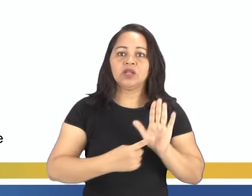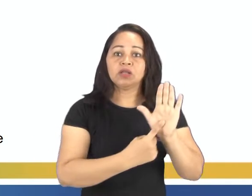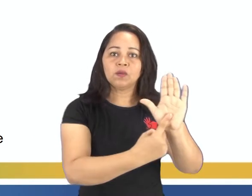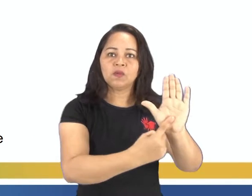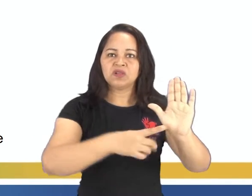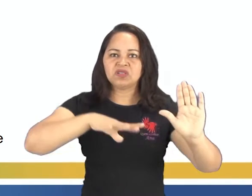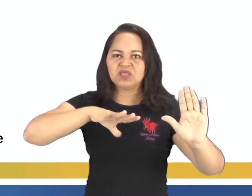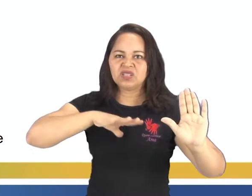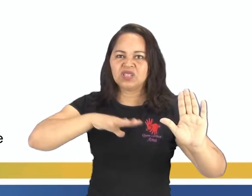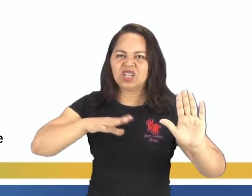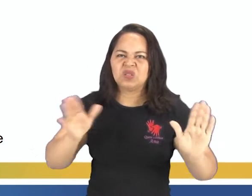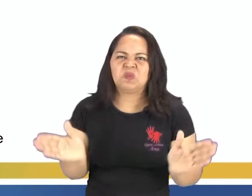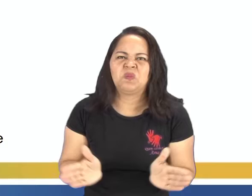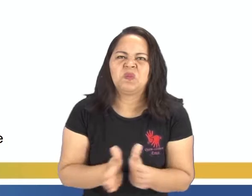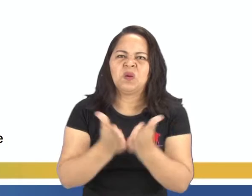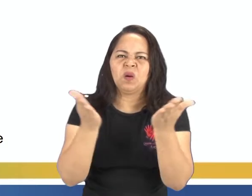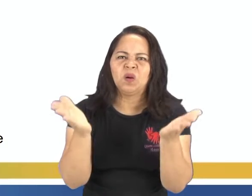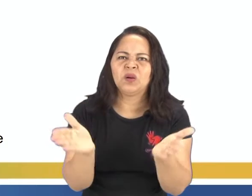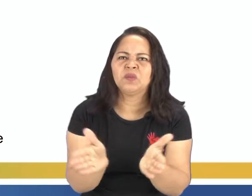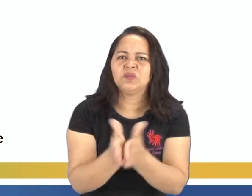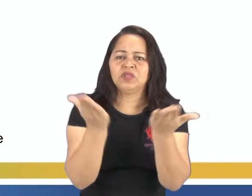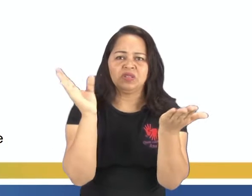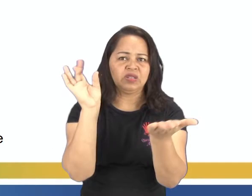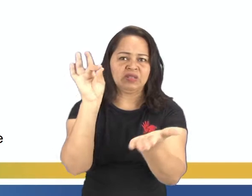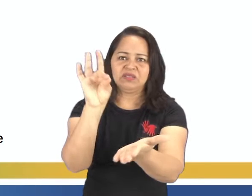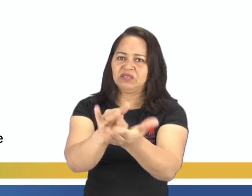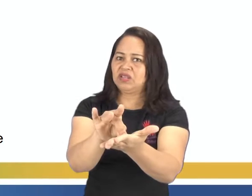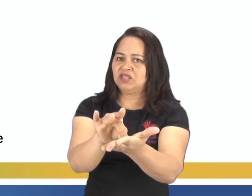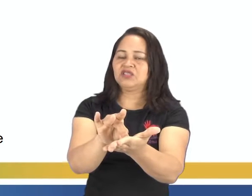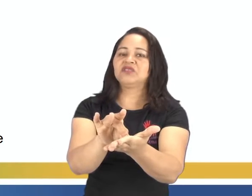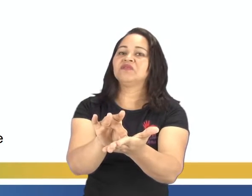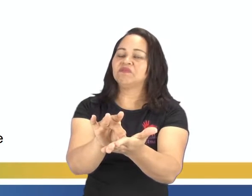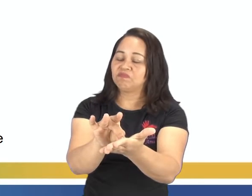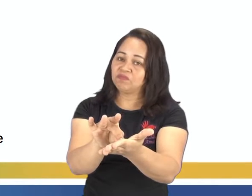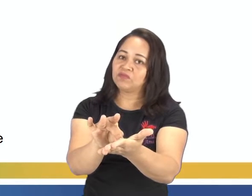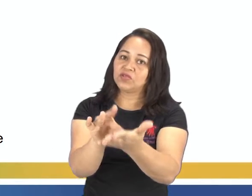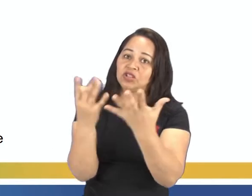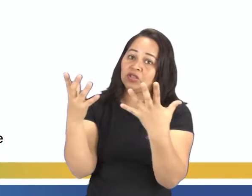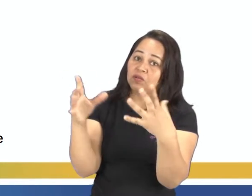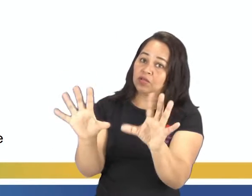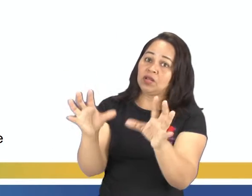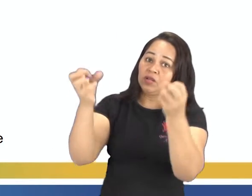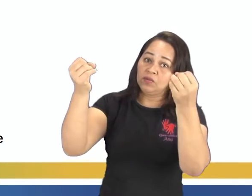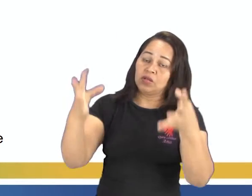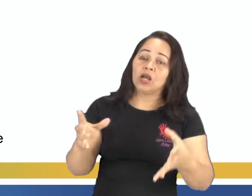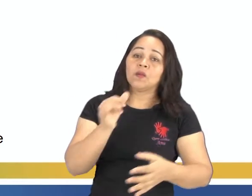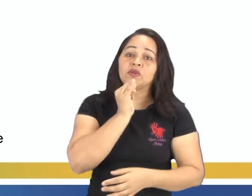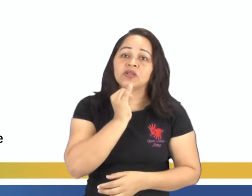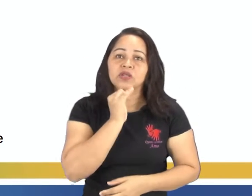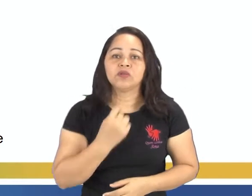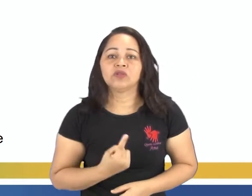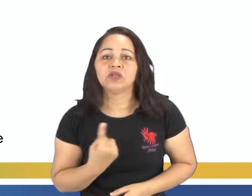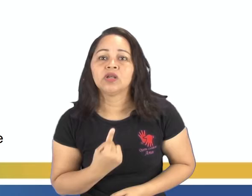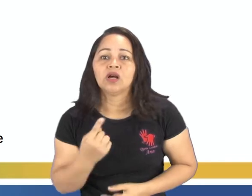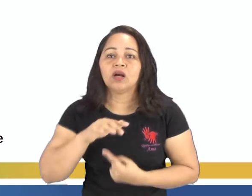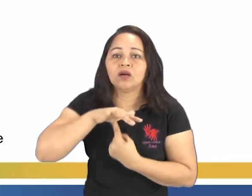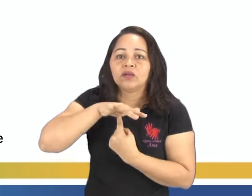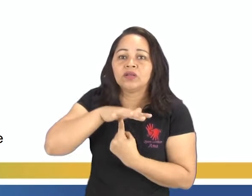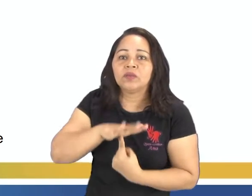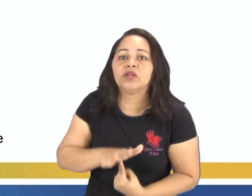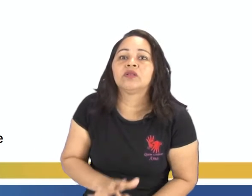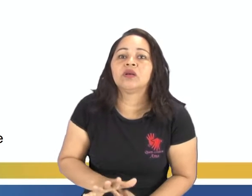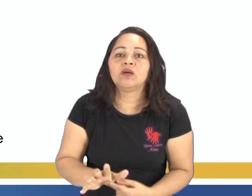que mostram realidades que às vezes não queremos falar, como solidão, depressão